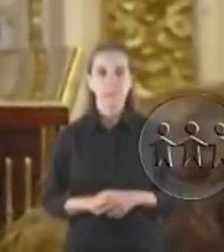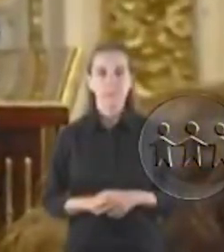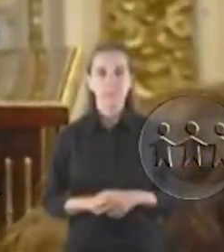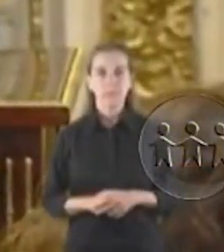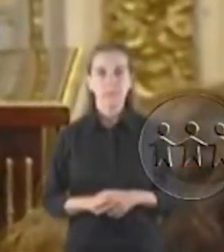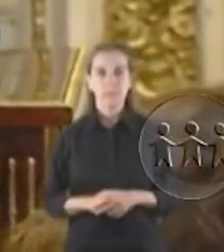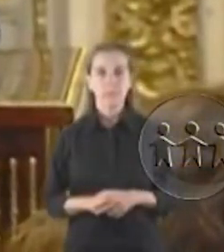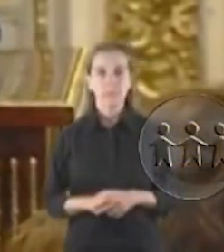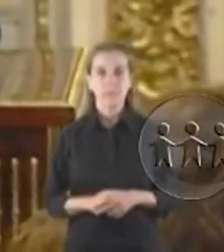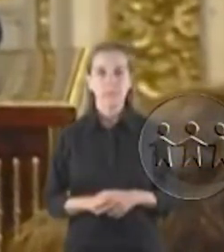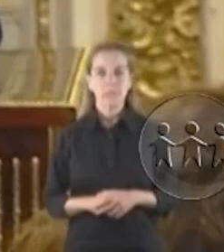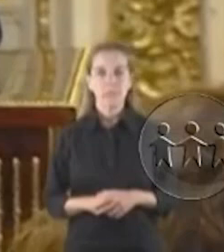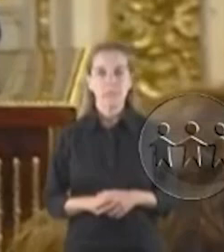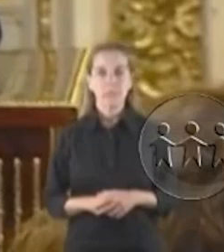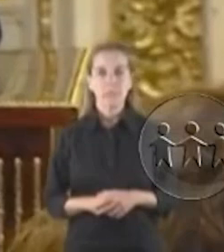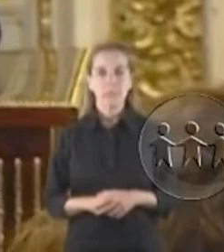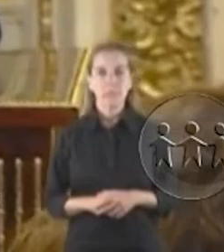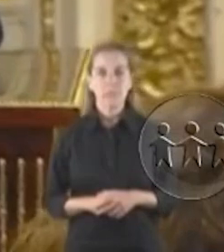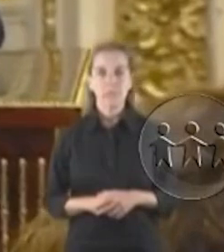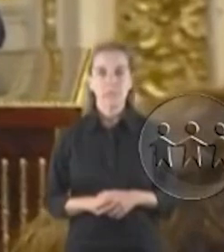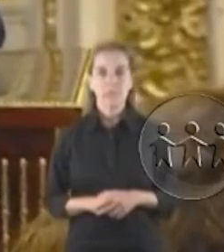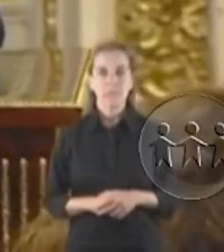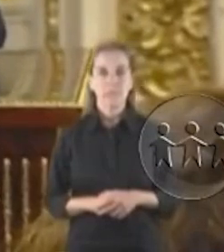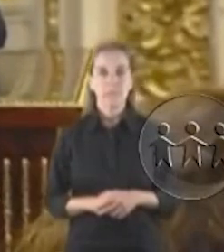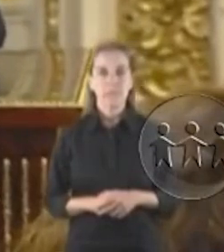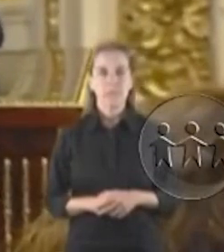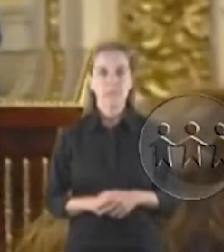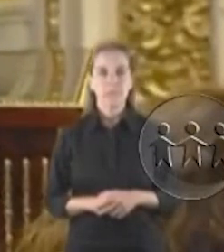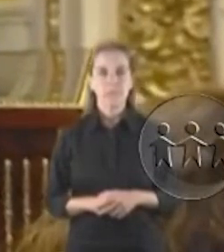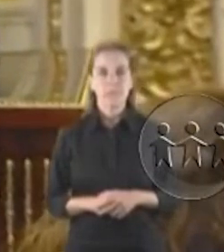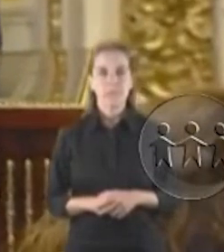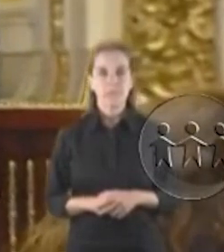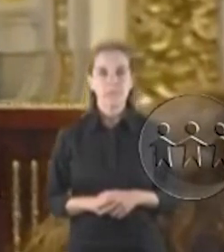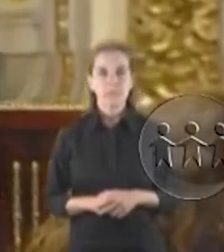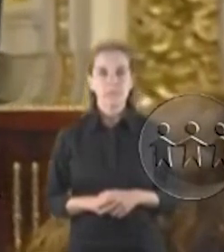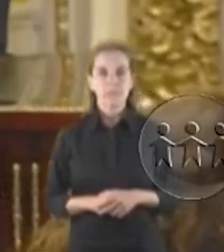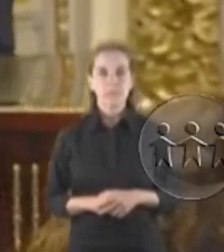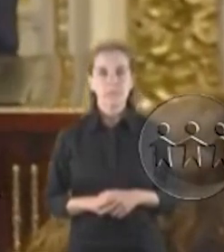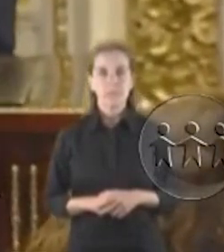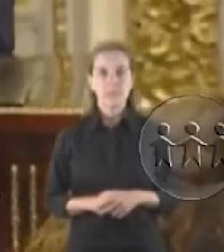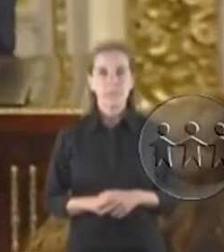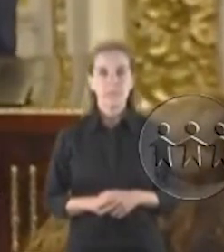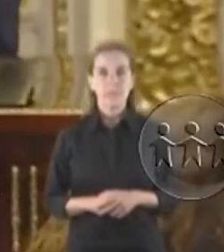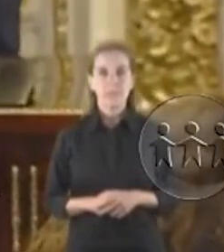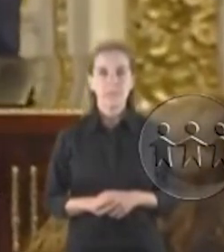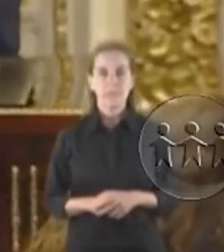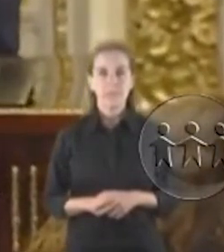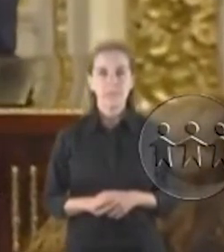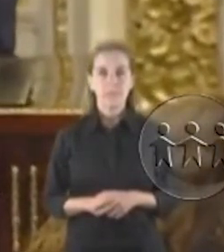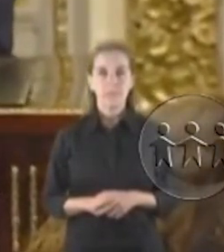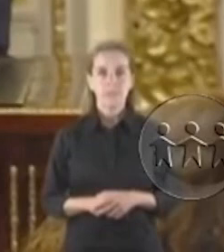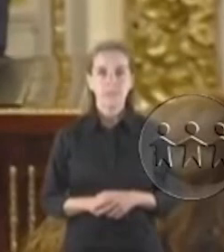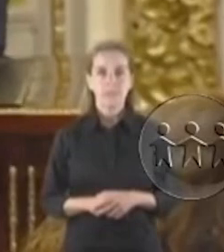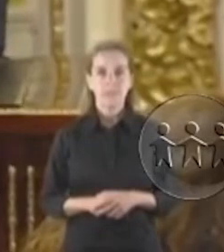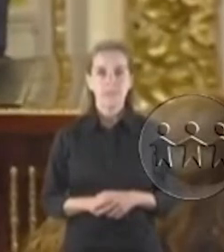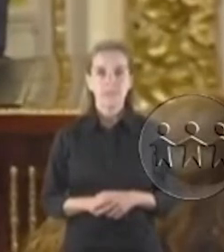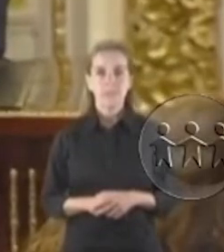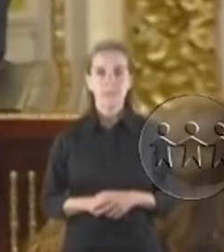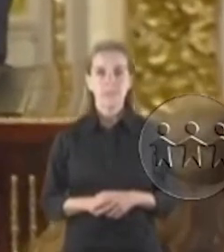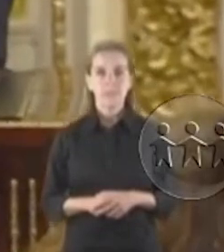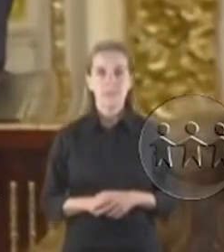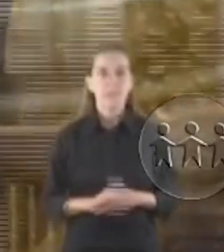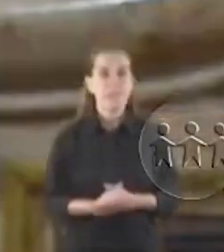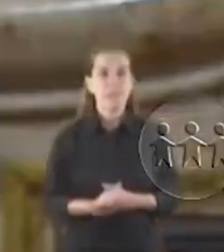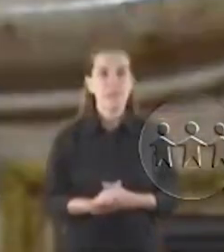ambos os blocos a afirmação foi feita durante sua visita Argentina nessa terça-feira parte de uma turnê pela